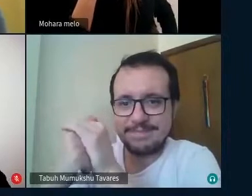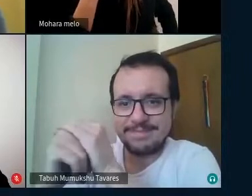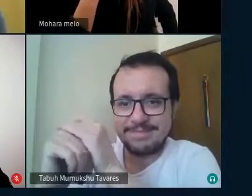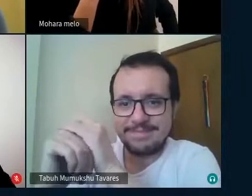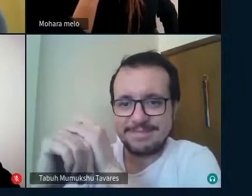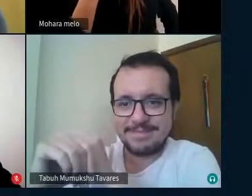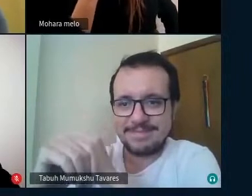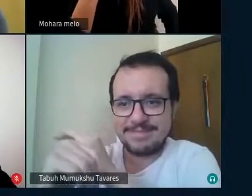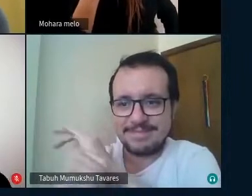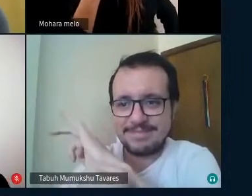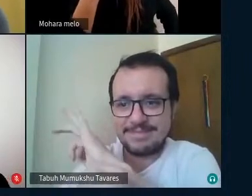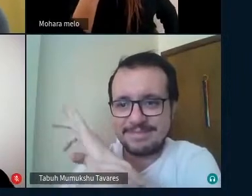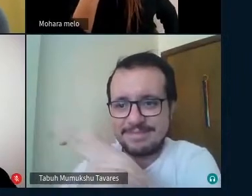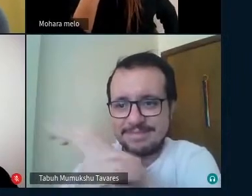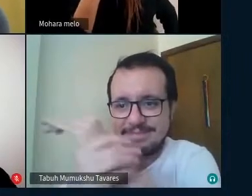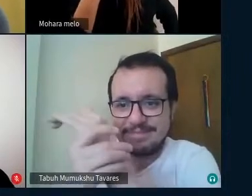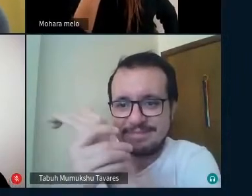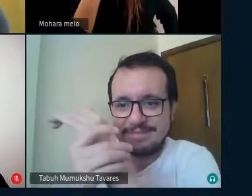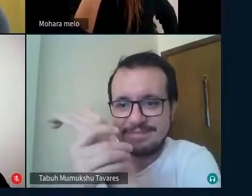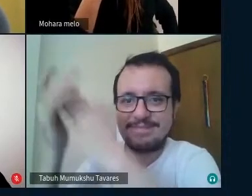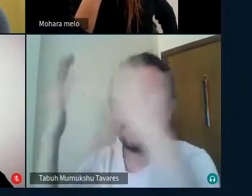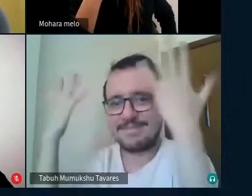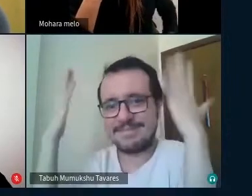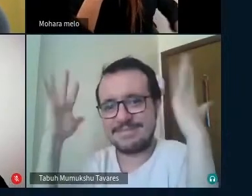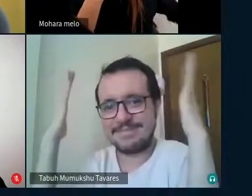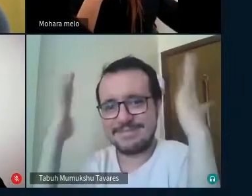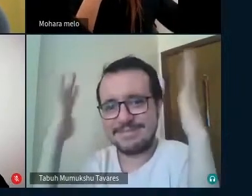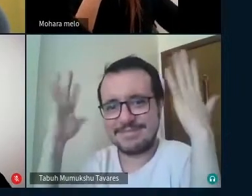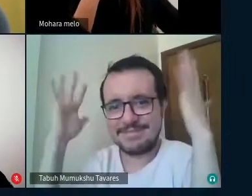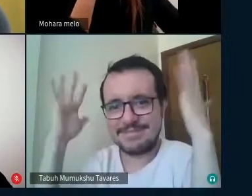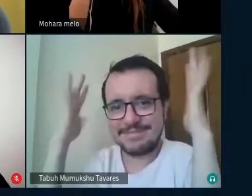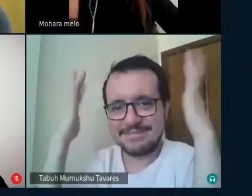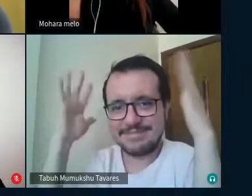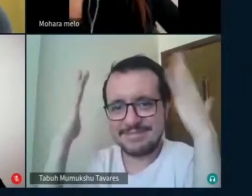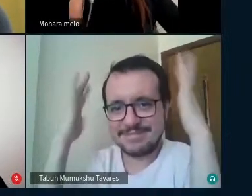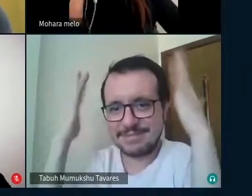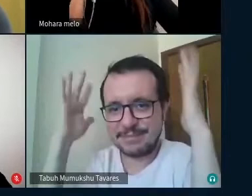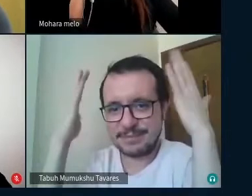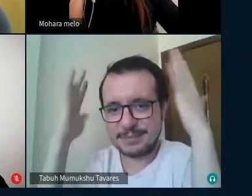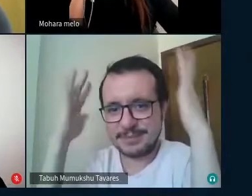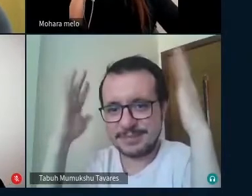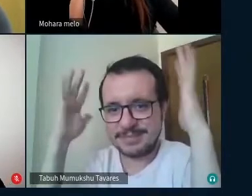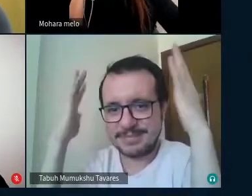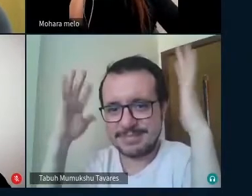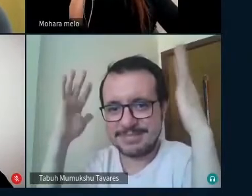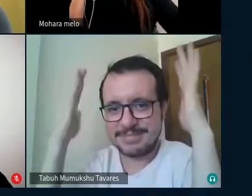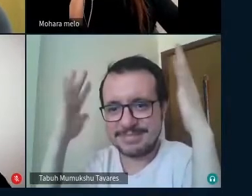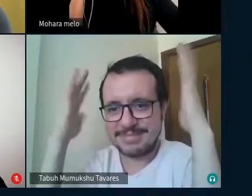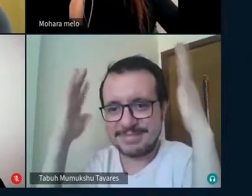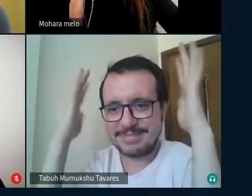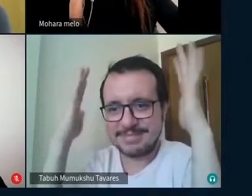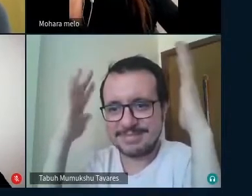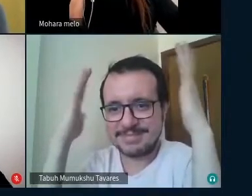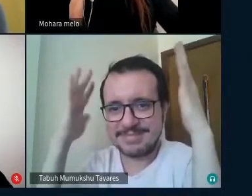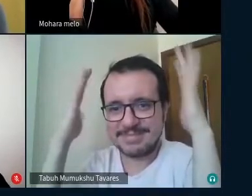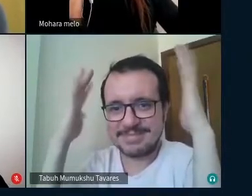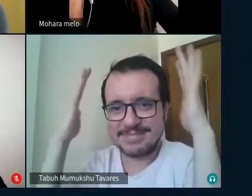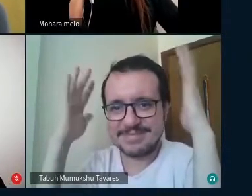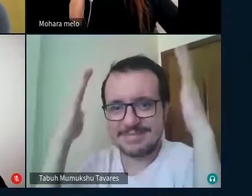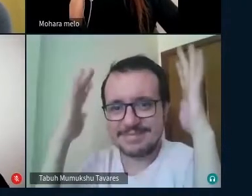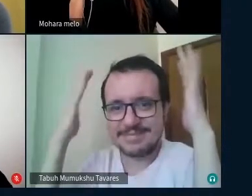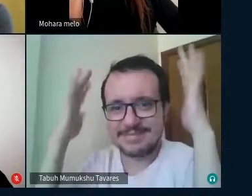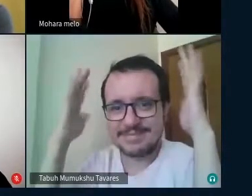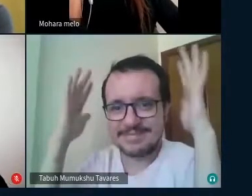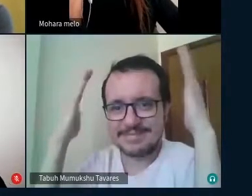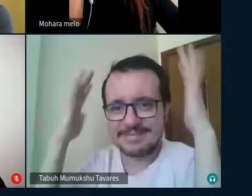eu queria muito, muito, muito mesmo agradecer vocês, assim, que... Ai, não sei nem como dizer, porque, assim, não